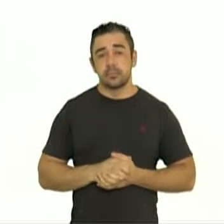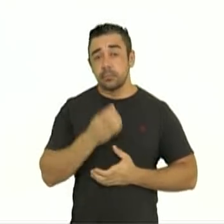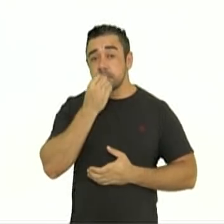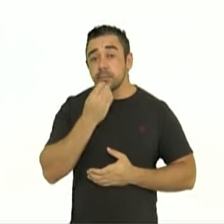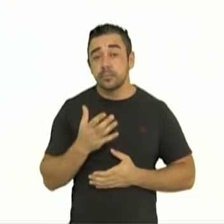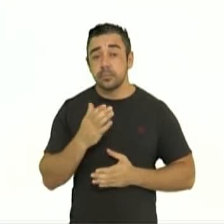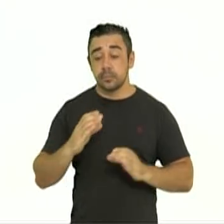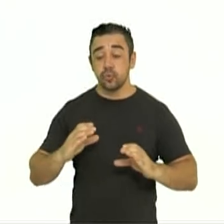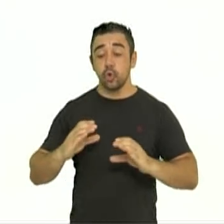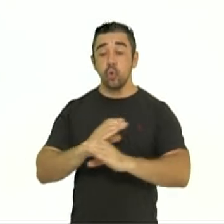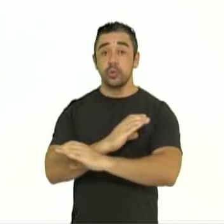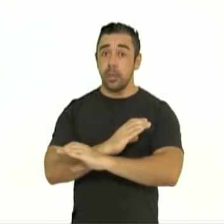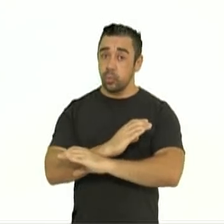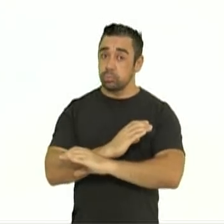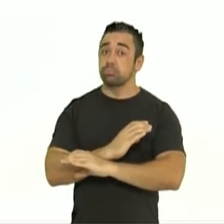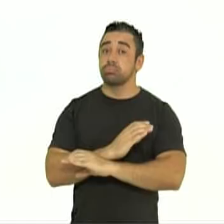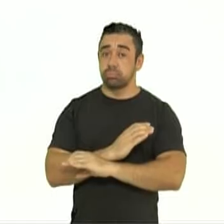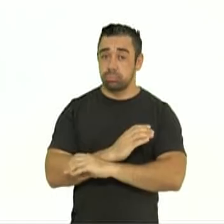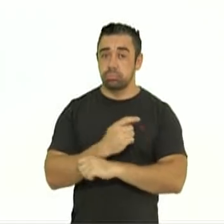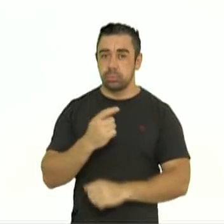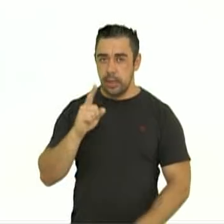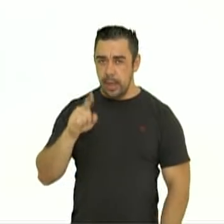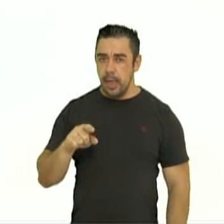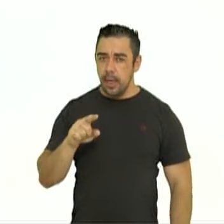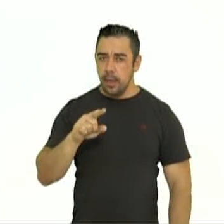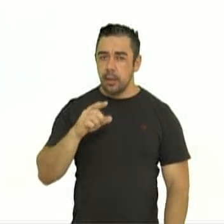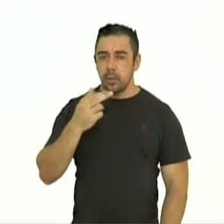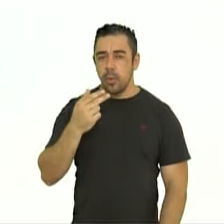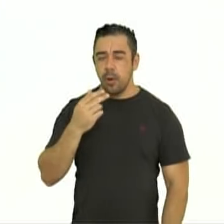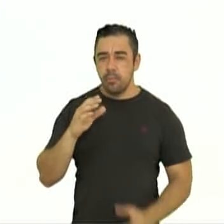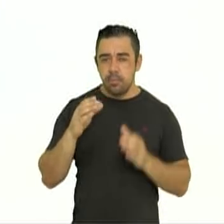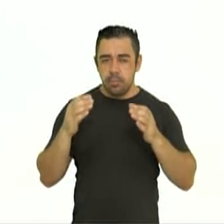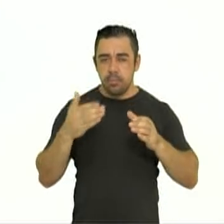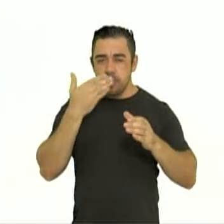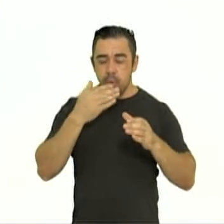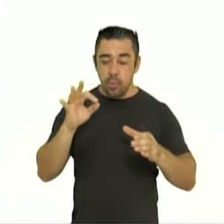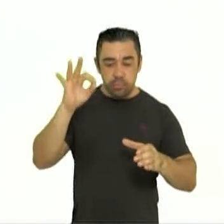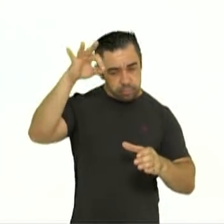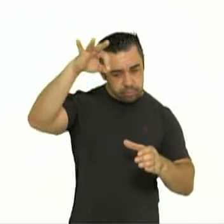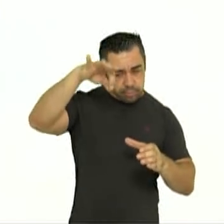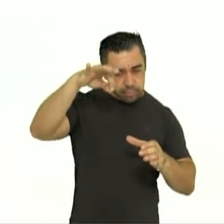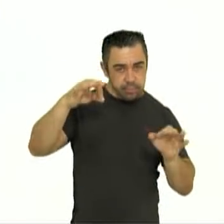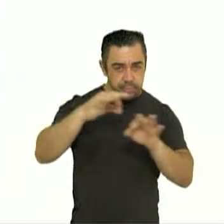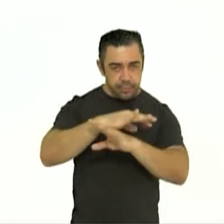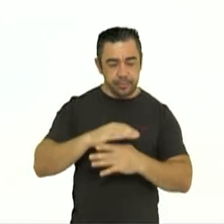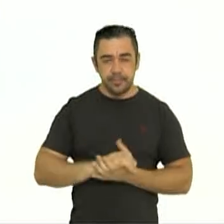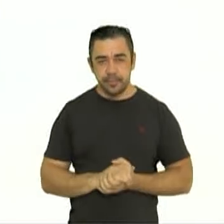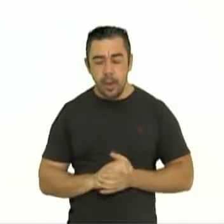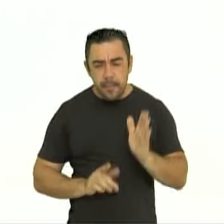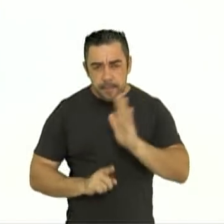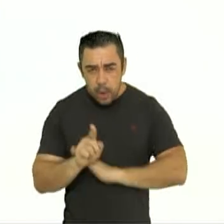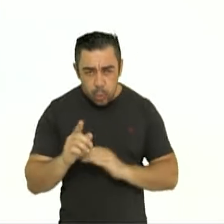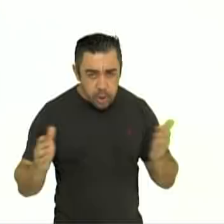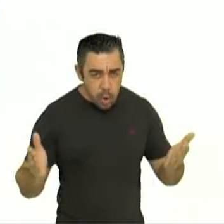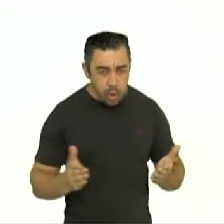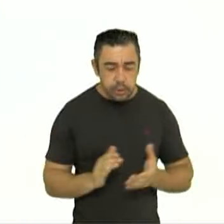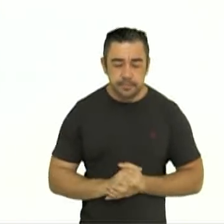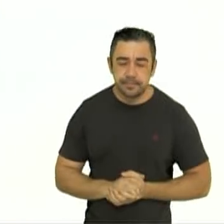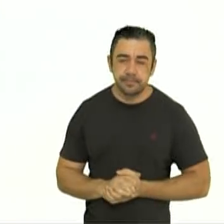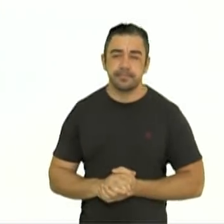e uma boa conclusão que é a cereja do bolo. Um quiz aqui então para nós fecharmos a aula de